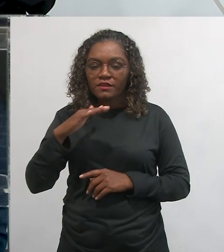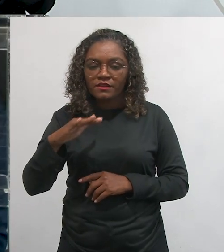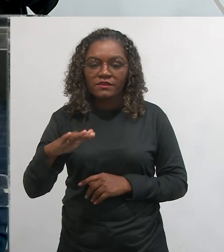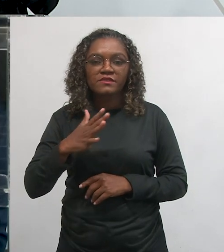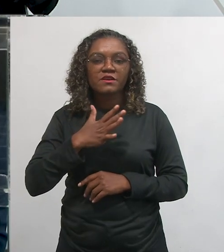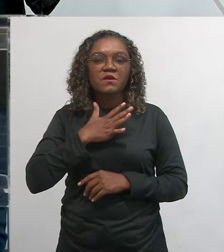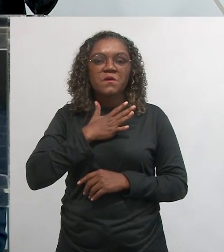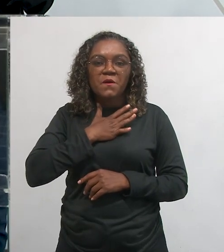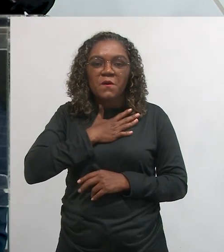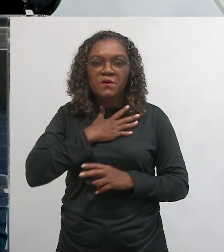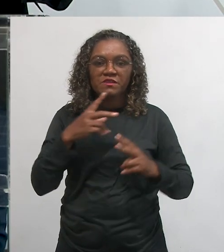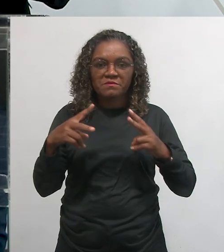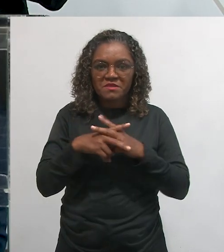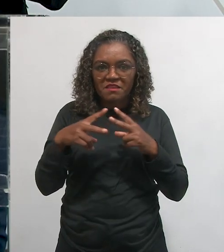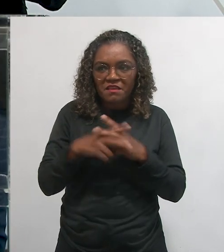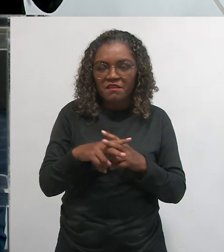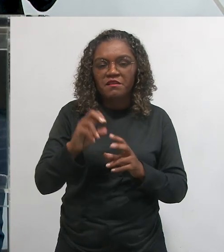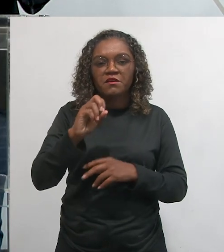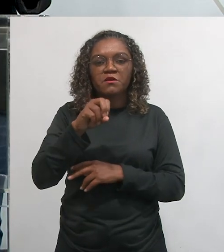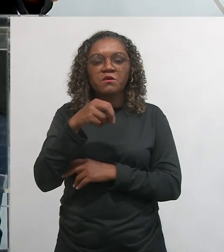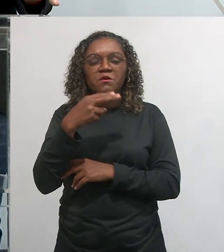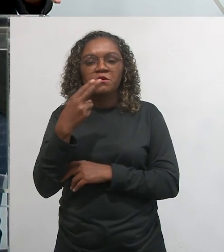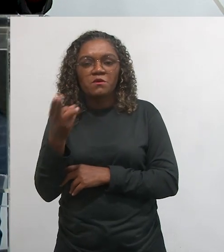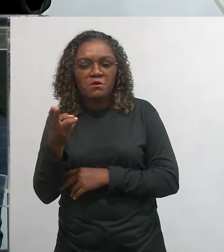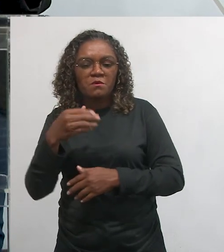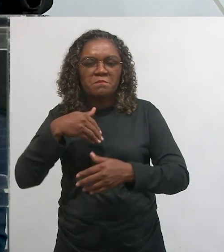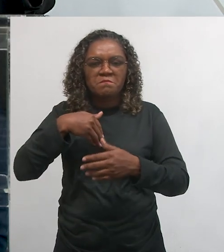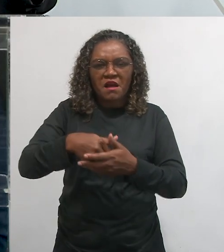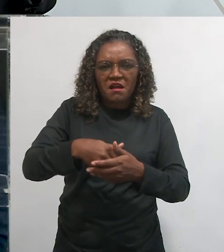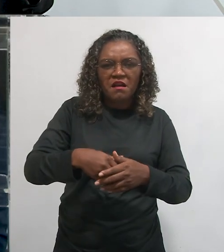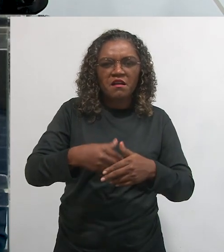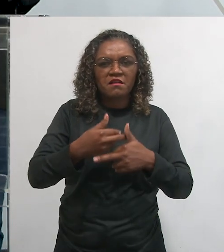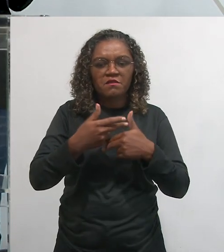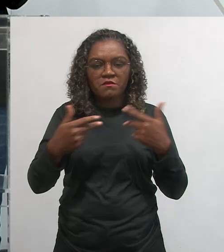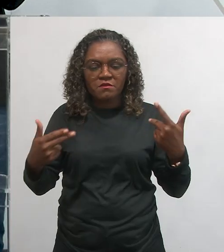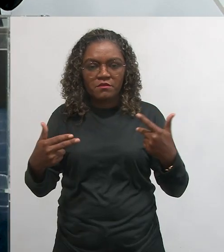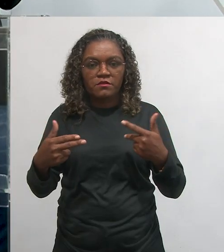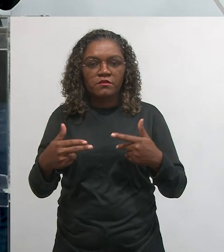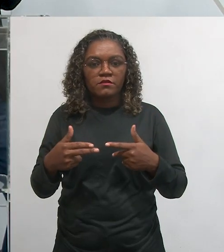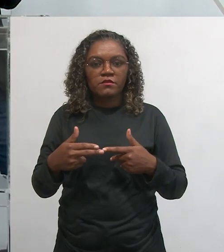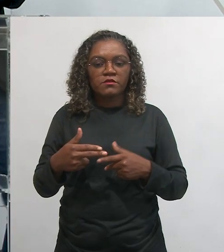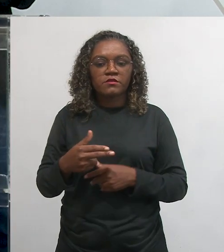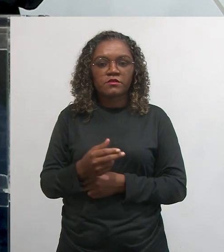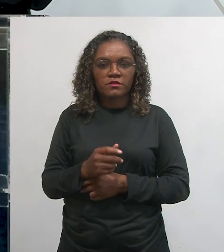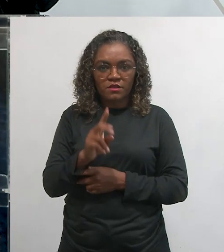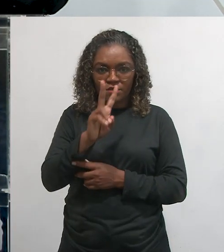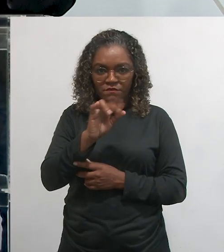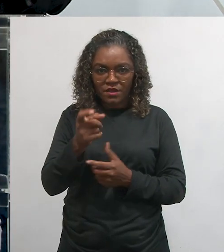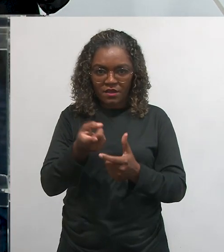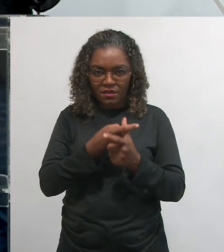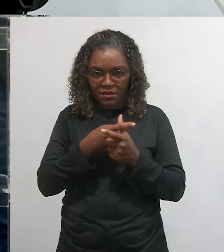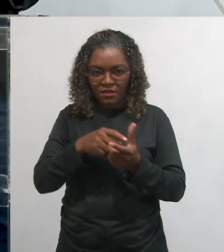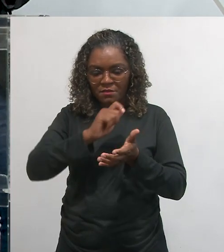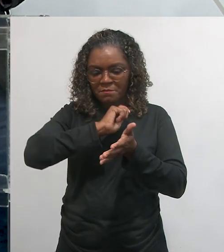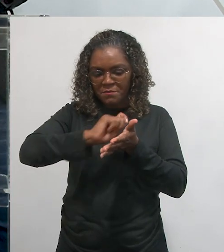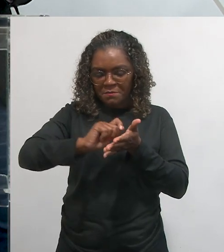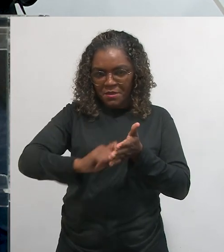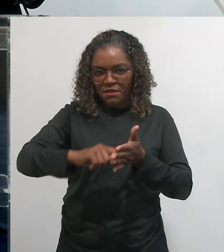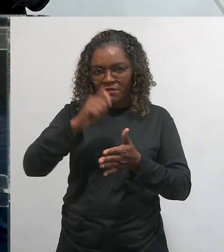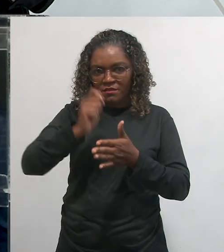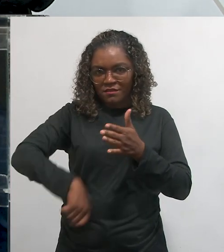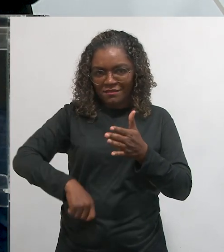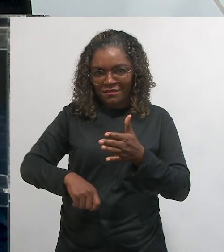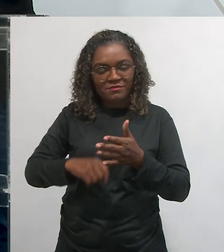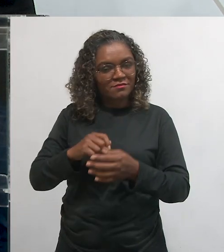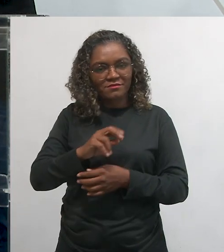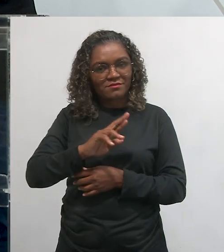de chutar o outro, não vai receber uma advertência simplesmente. Vai melhorar aquele grau de raiva, de ira que ela tem, para